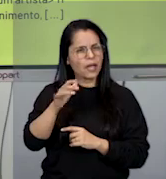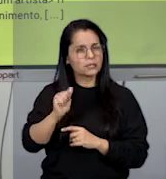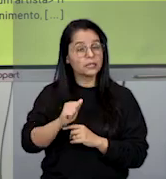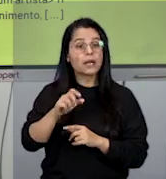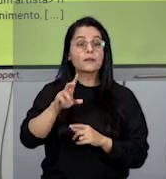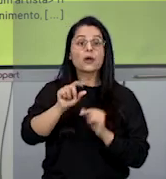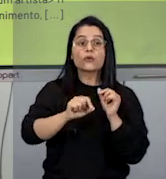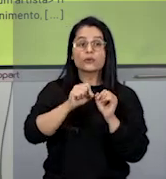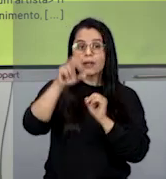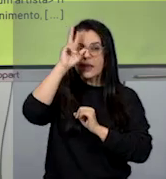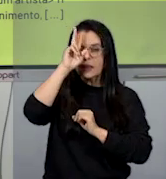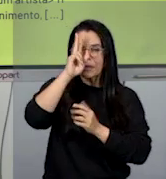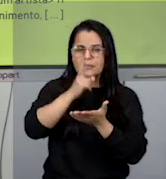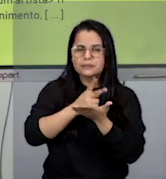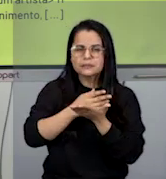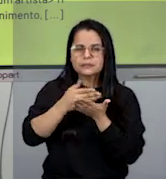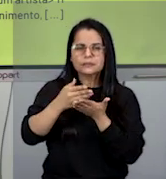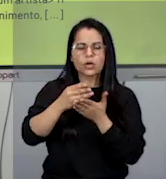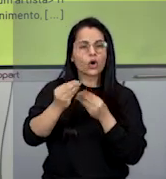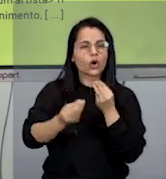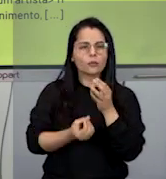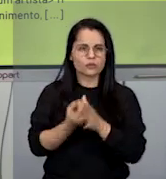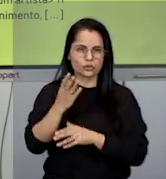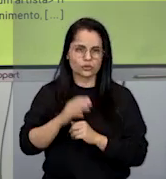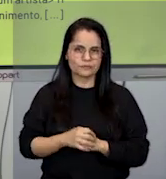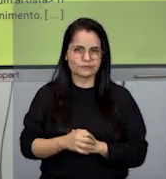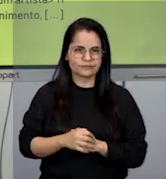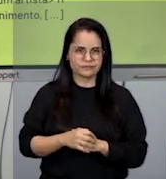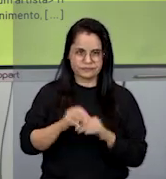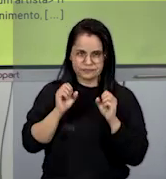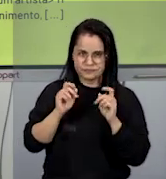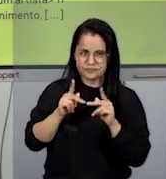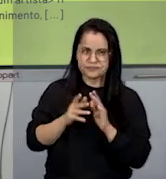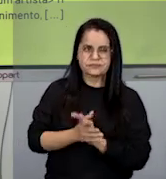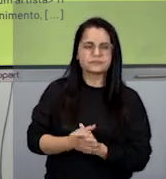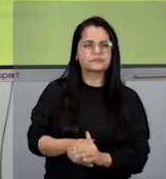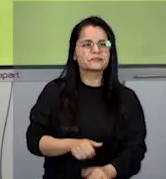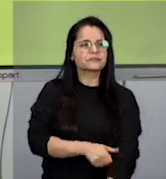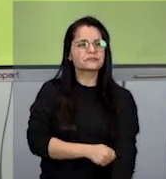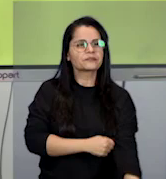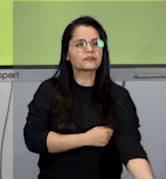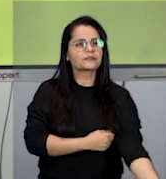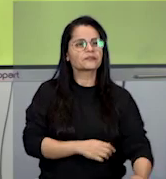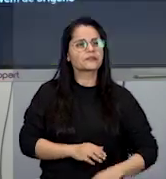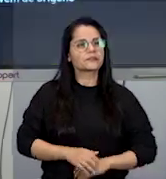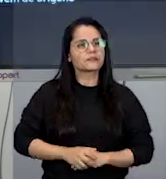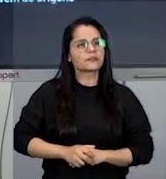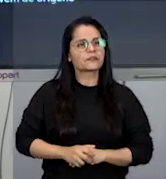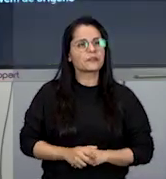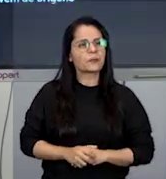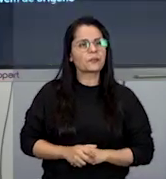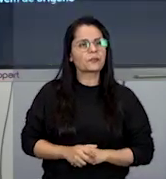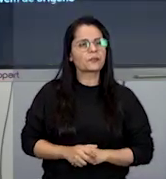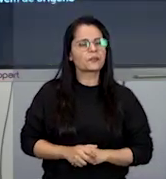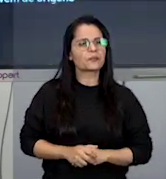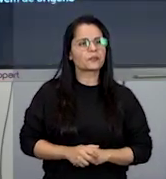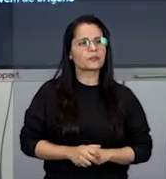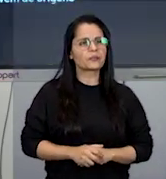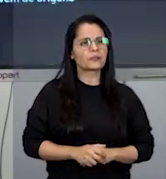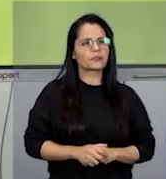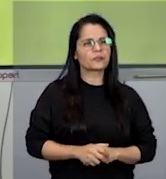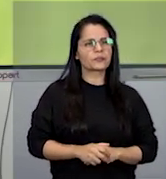início da palavra cabeça, como ela nasceu, certo? Muito bem.